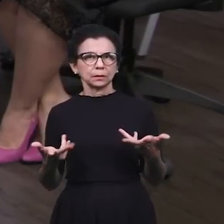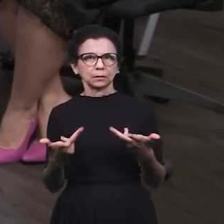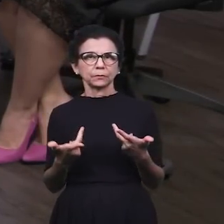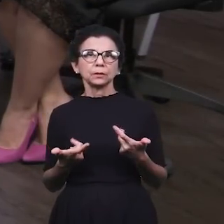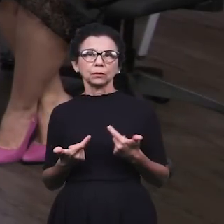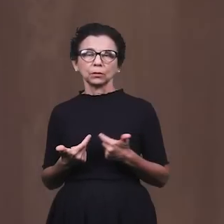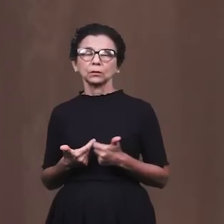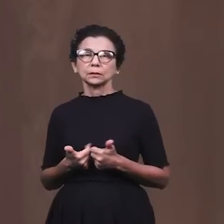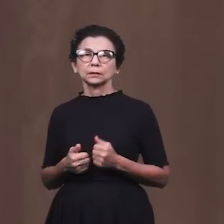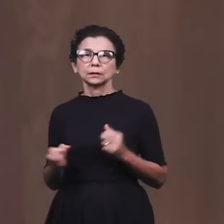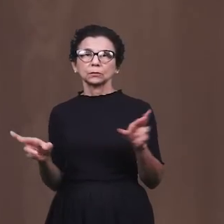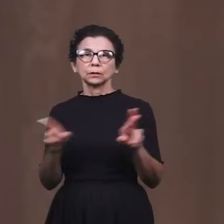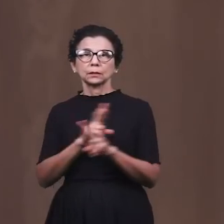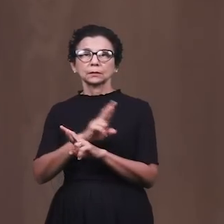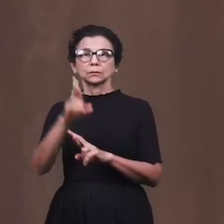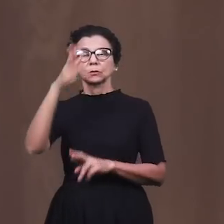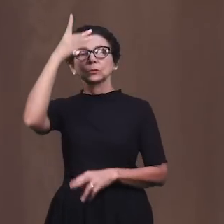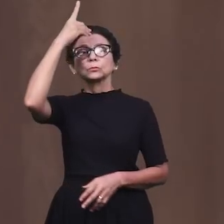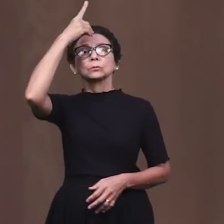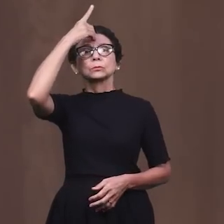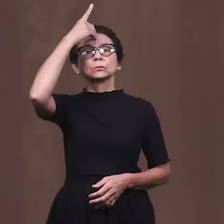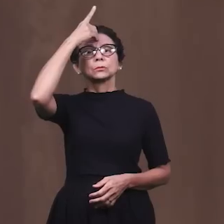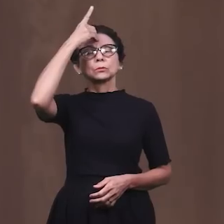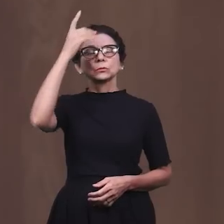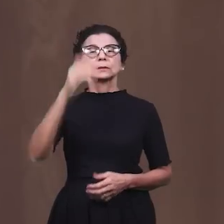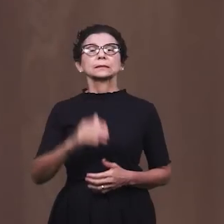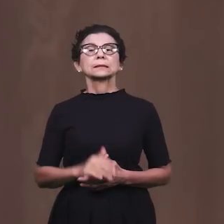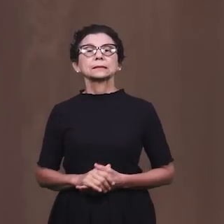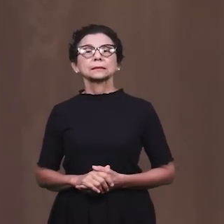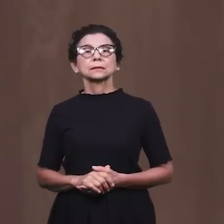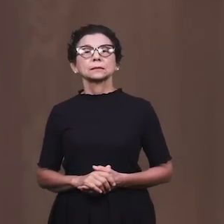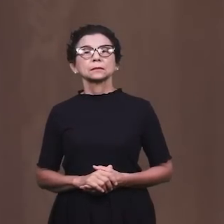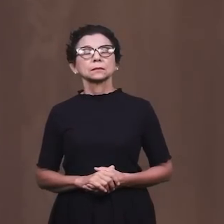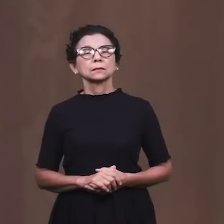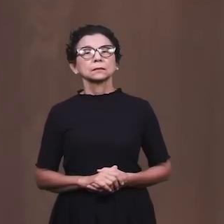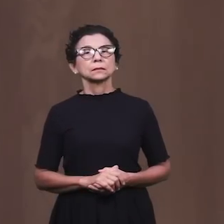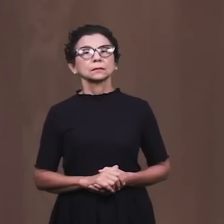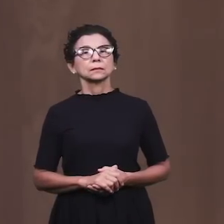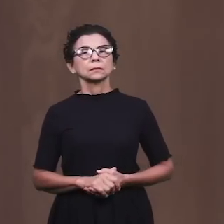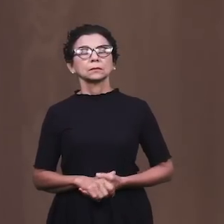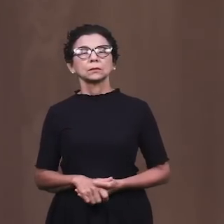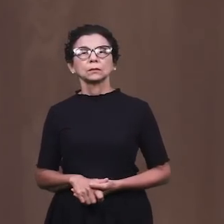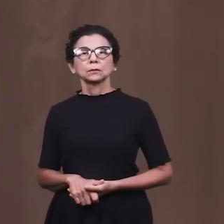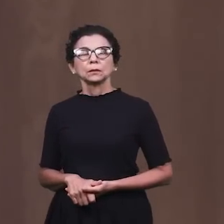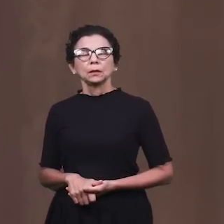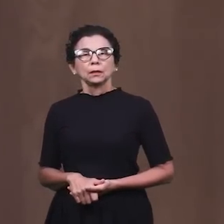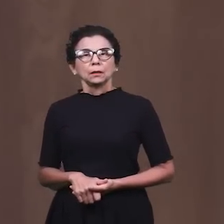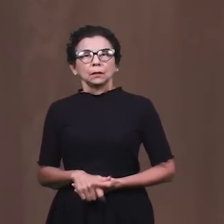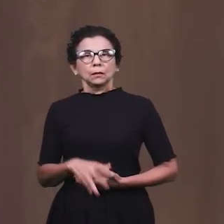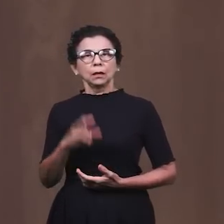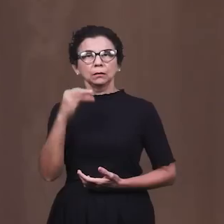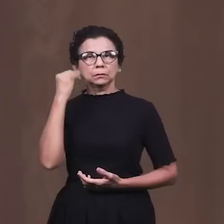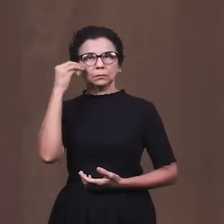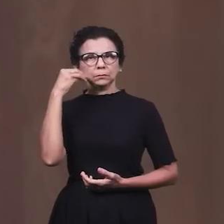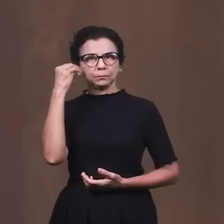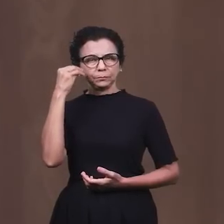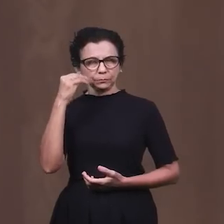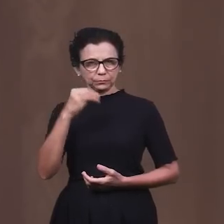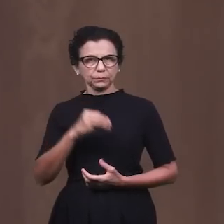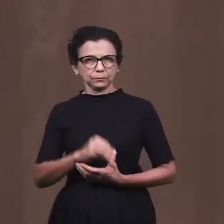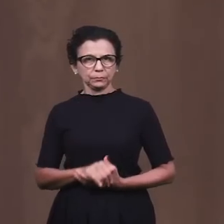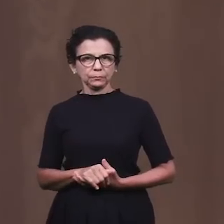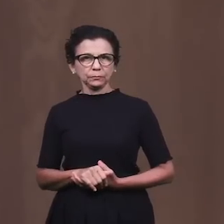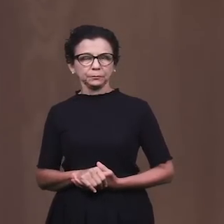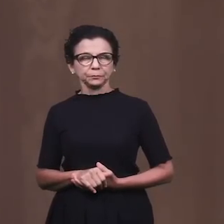dons espirituais, e que isso mostra que nessa experiência dela, como que lá